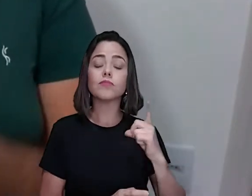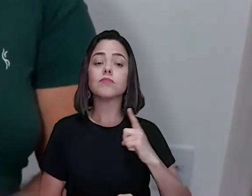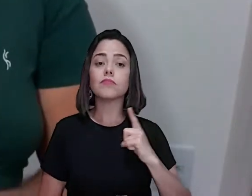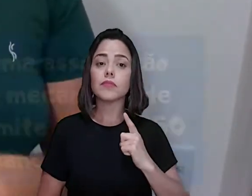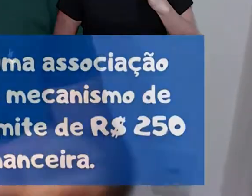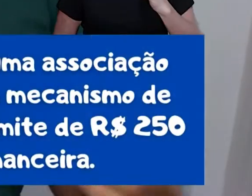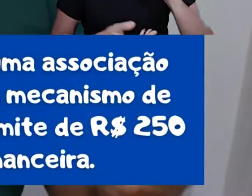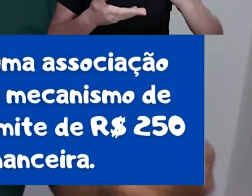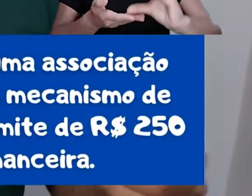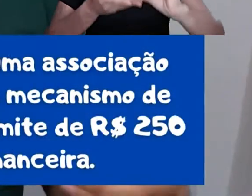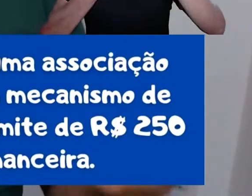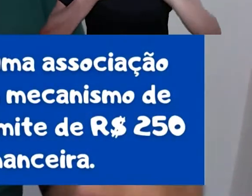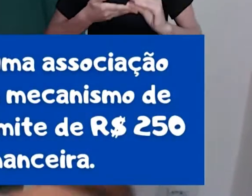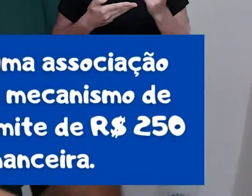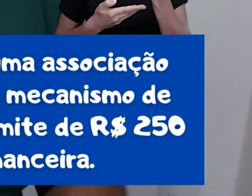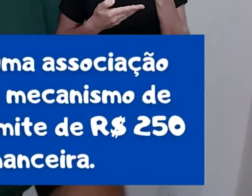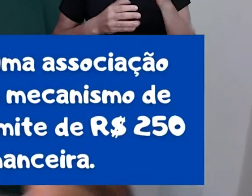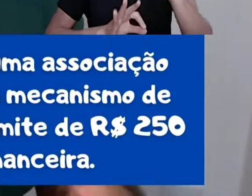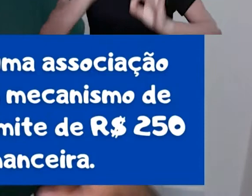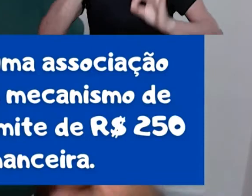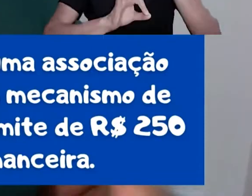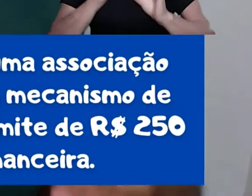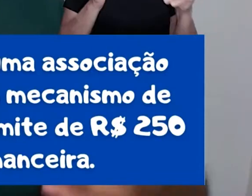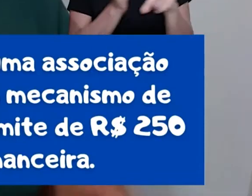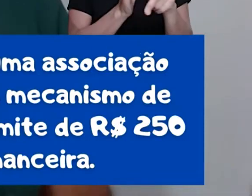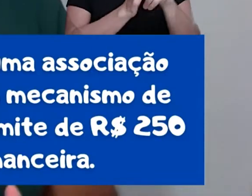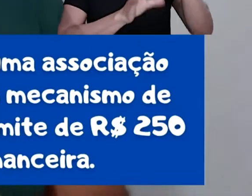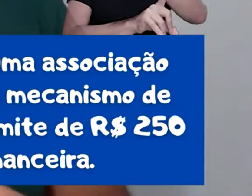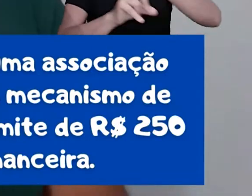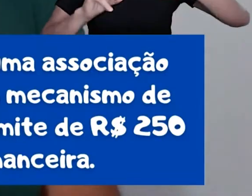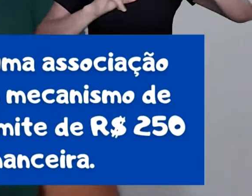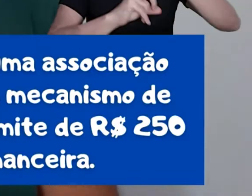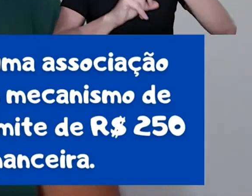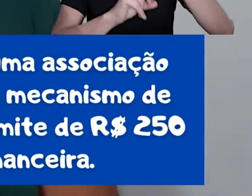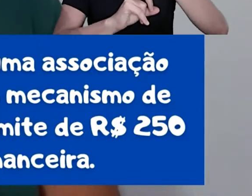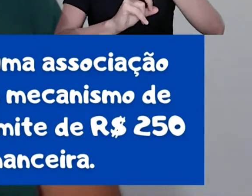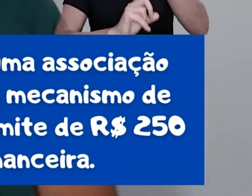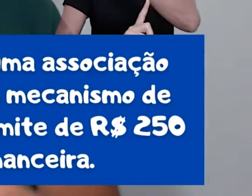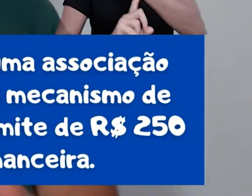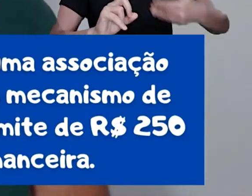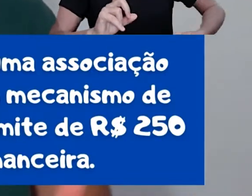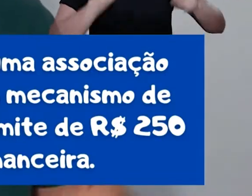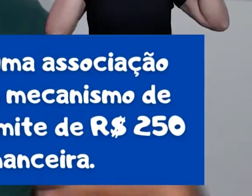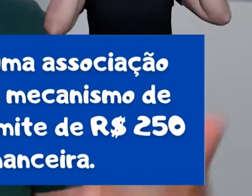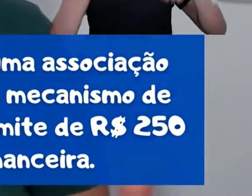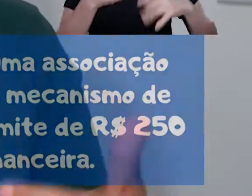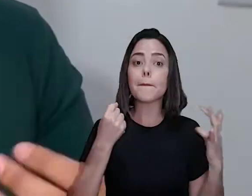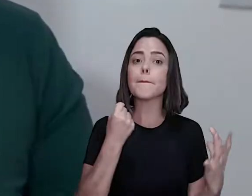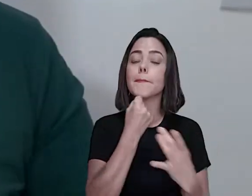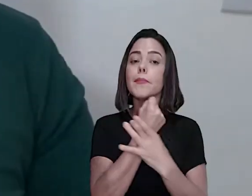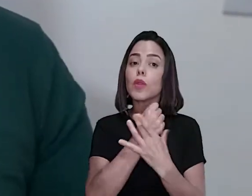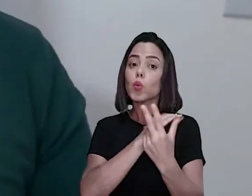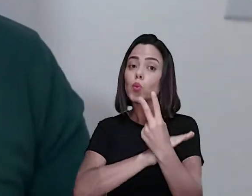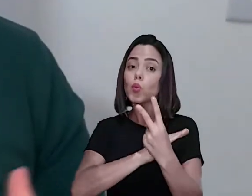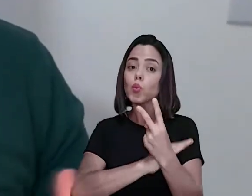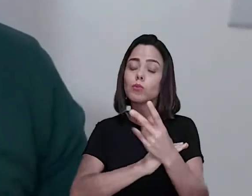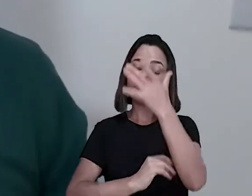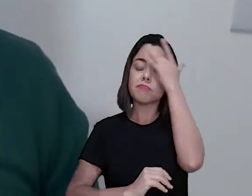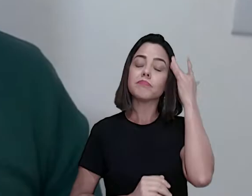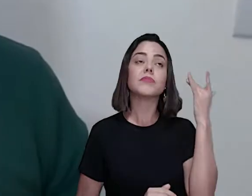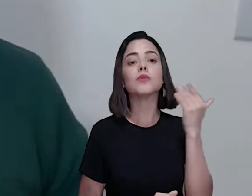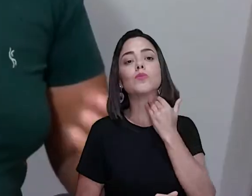de Crédito. O FGC é uma organização da sociedade civil e ele serve para proteger os correntistas e